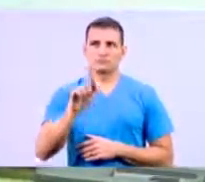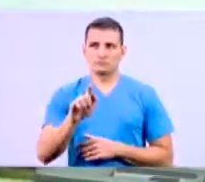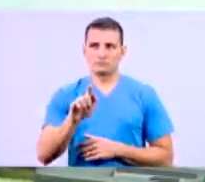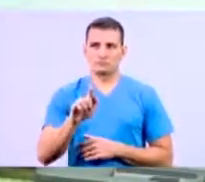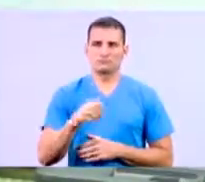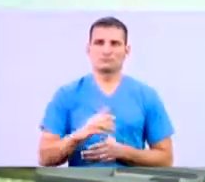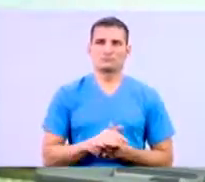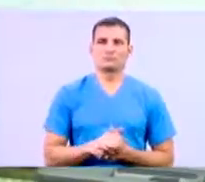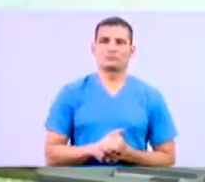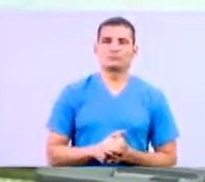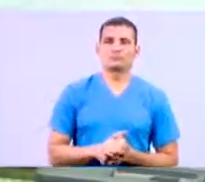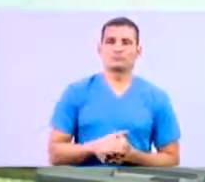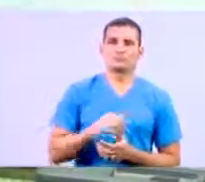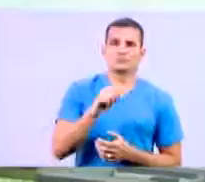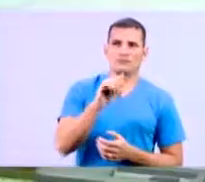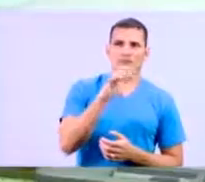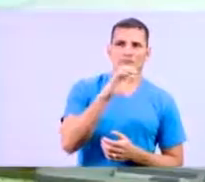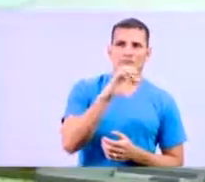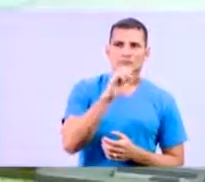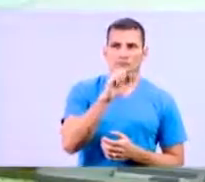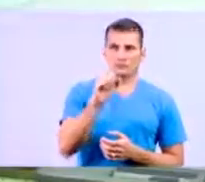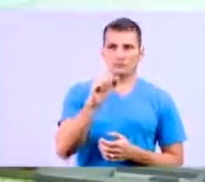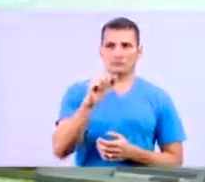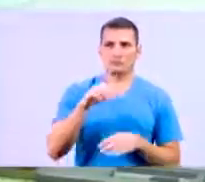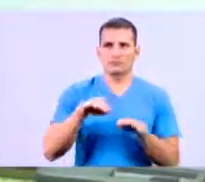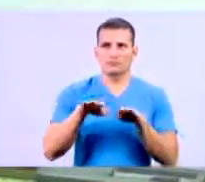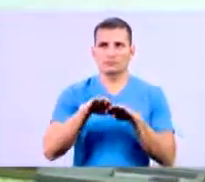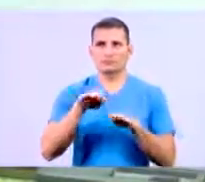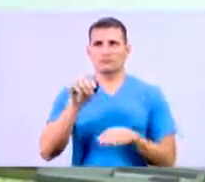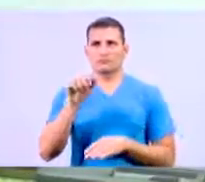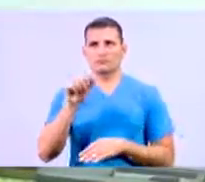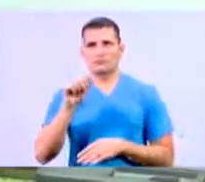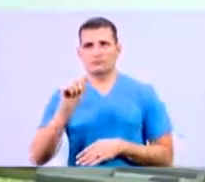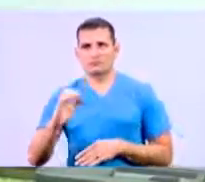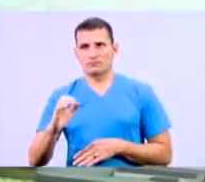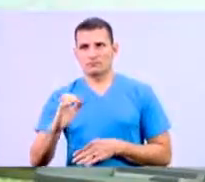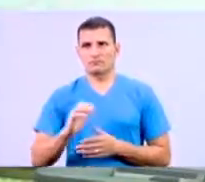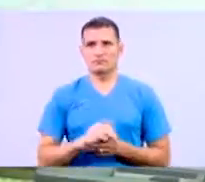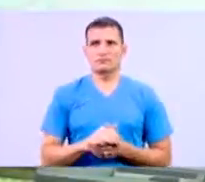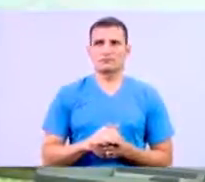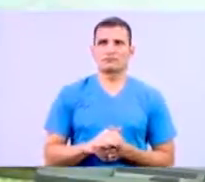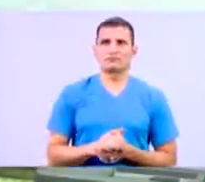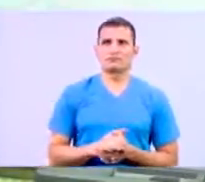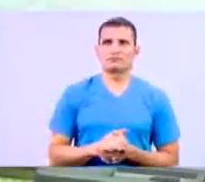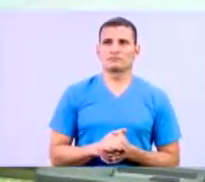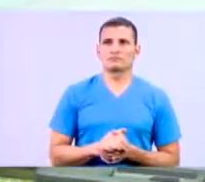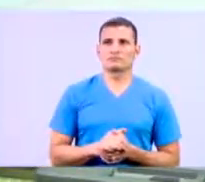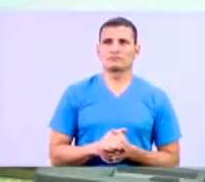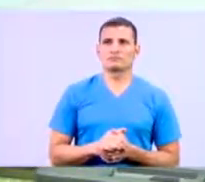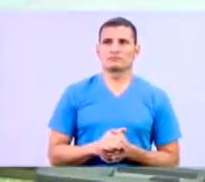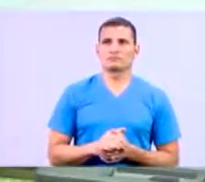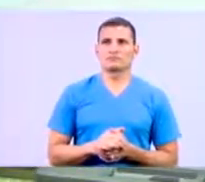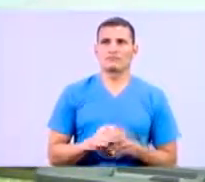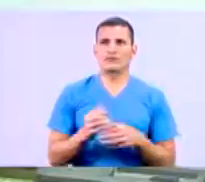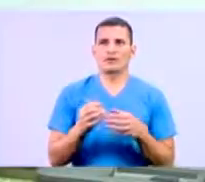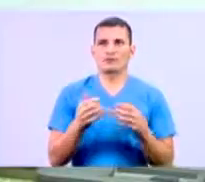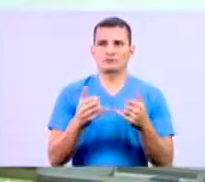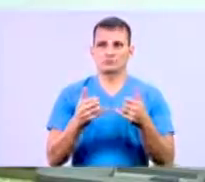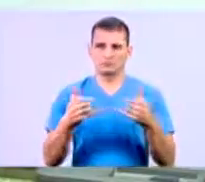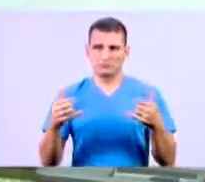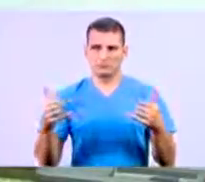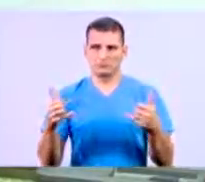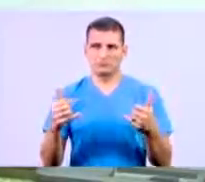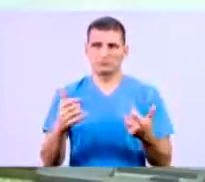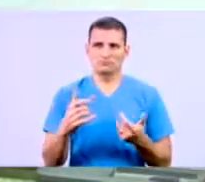o Access Point no padrão AC e a rede cabeada, né, no caso no switch, tem que suportar